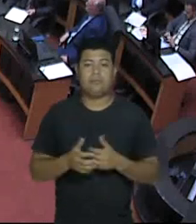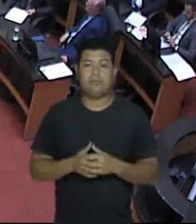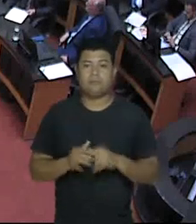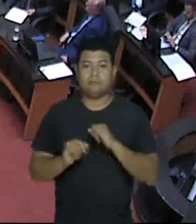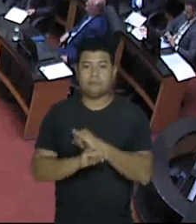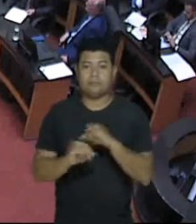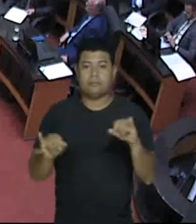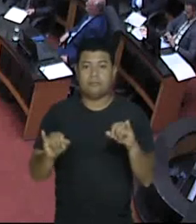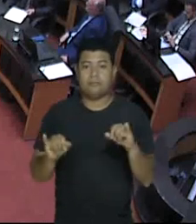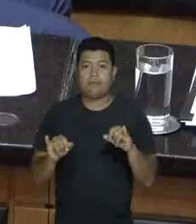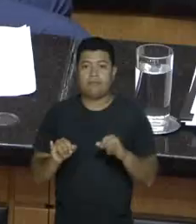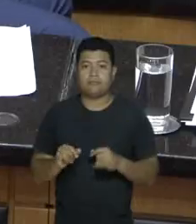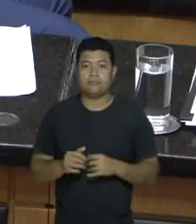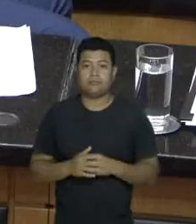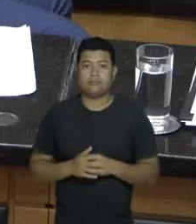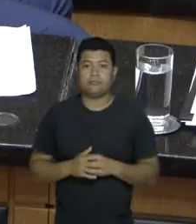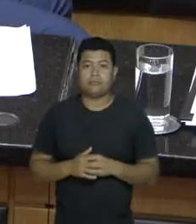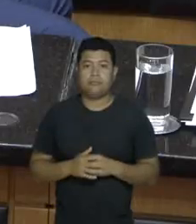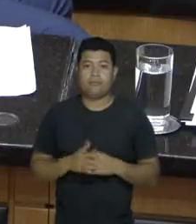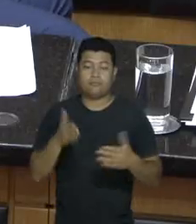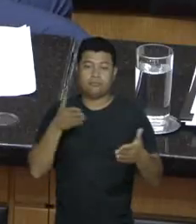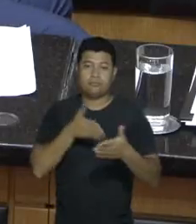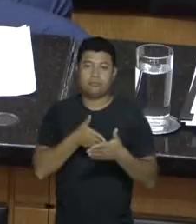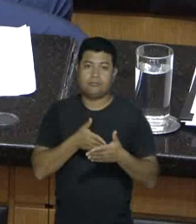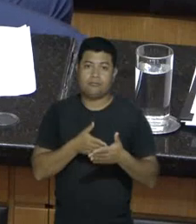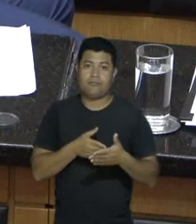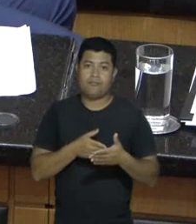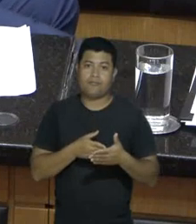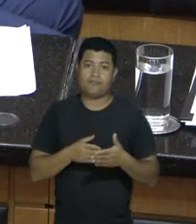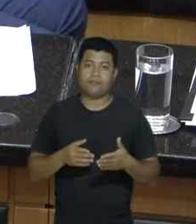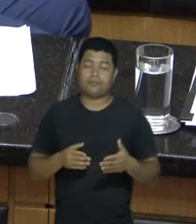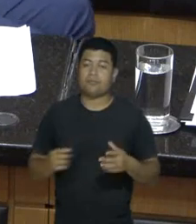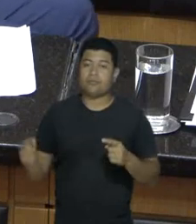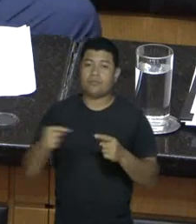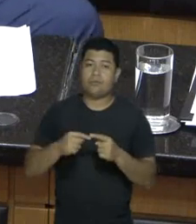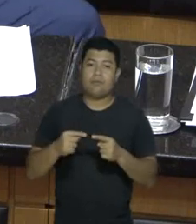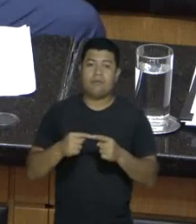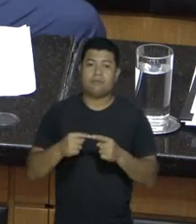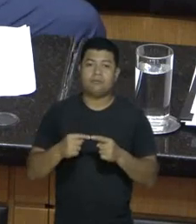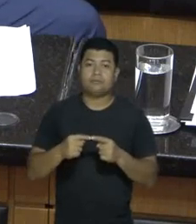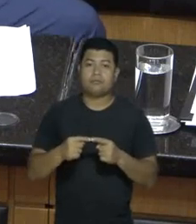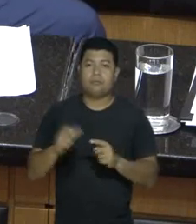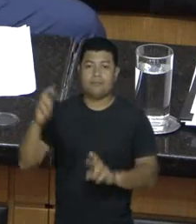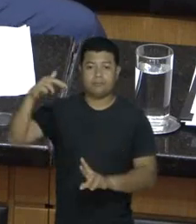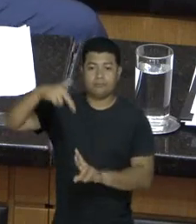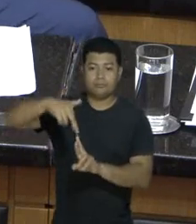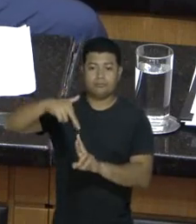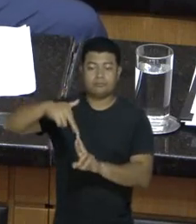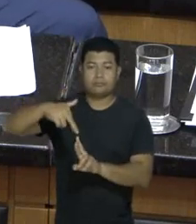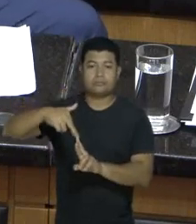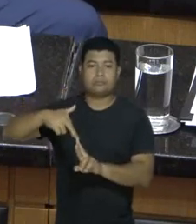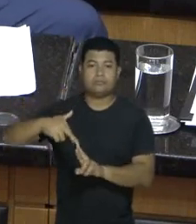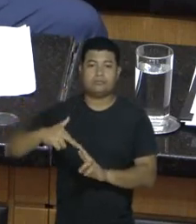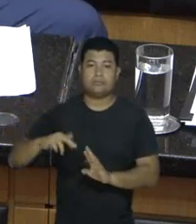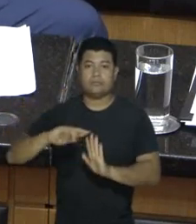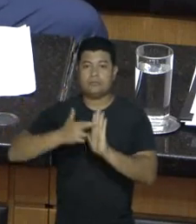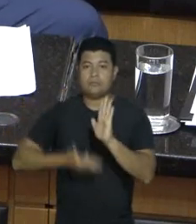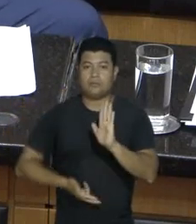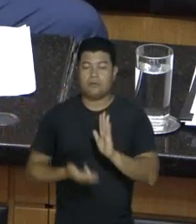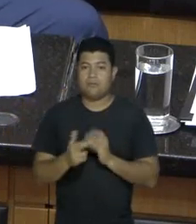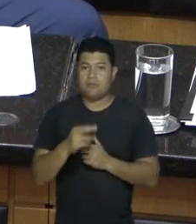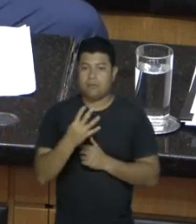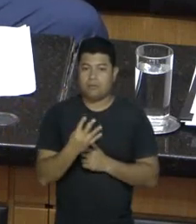informar que o objeto do veto ele é muito pautado referente à resolução 487